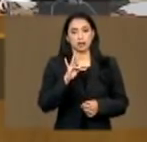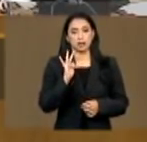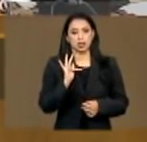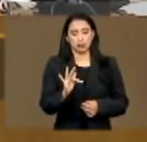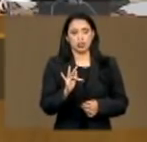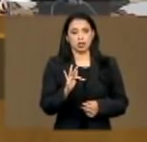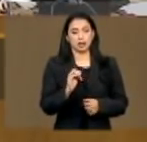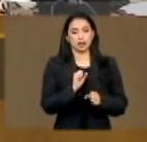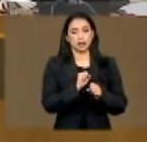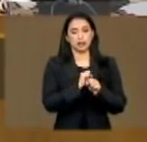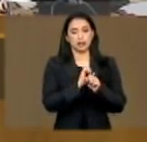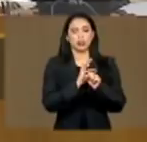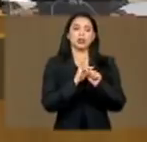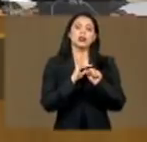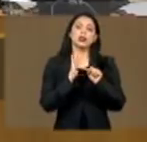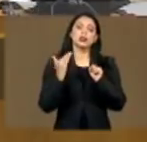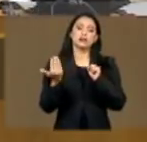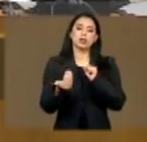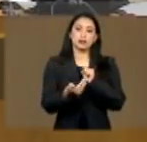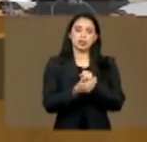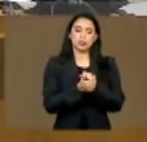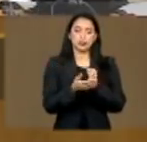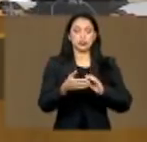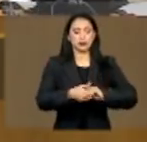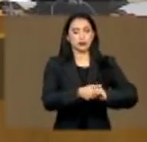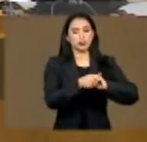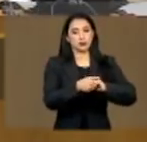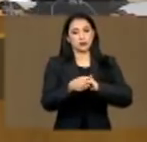todos os integrantes do colegiado